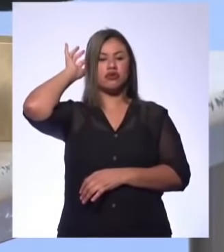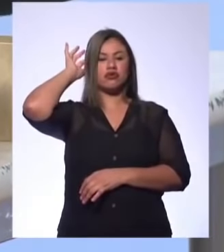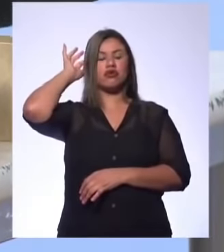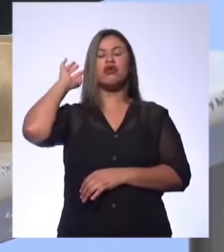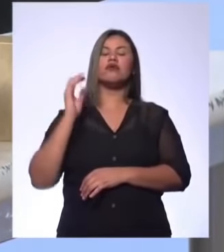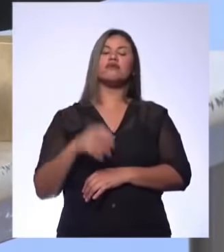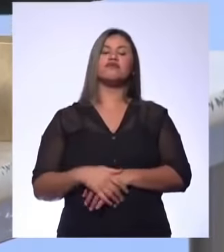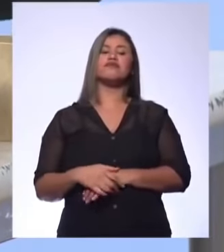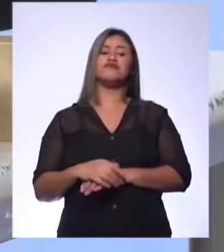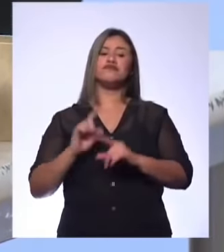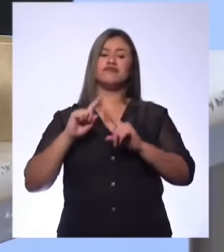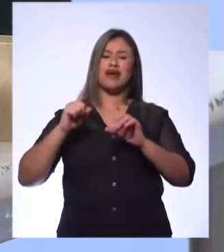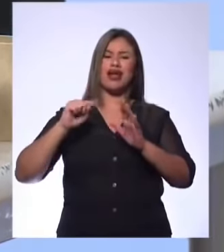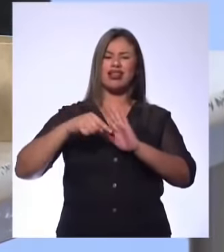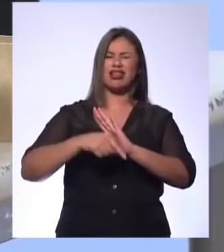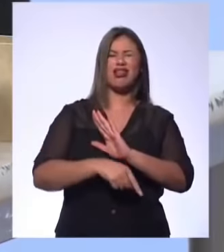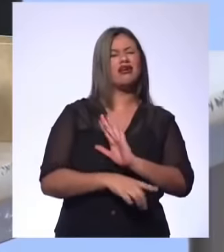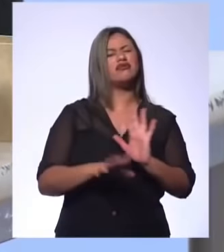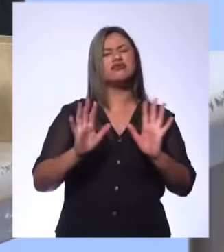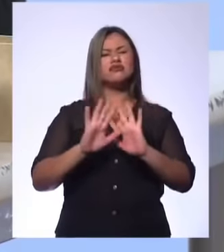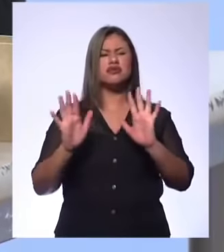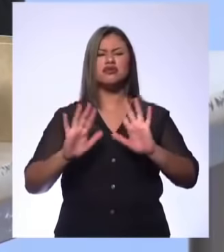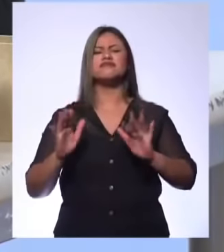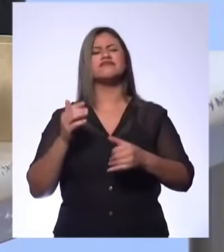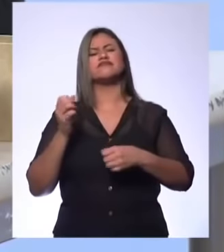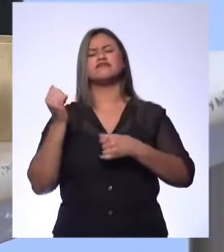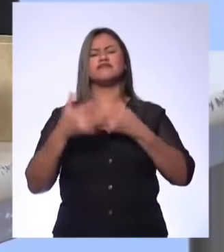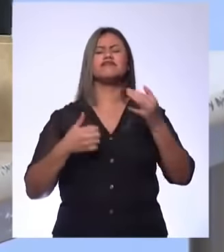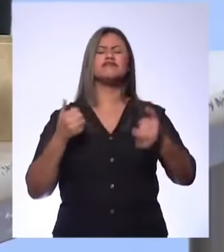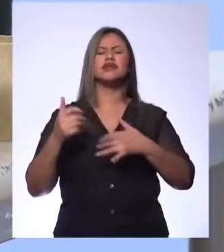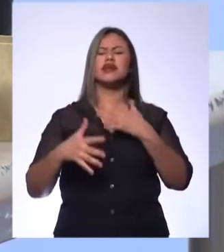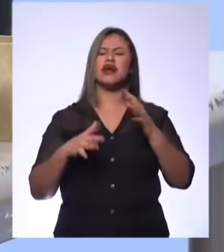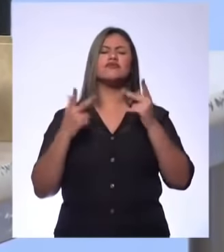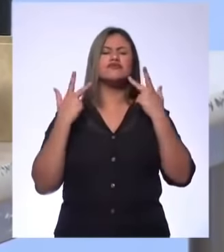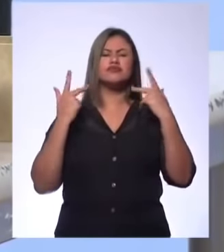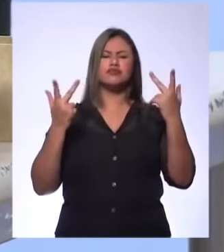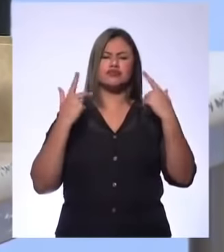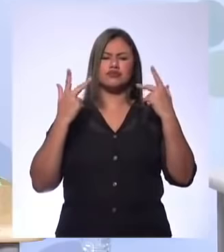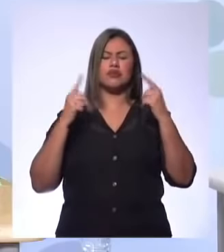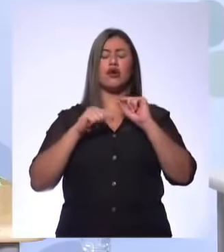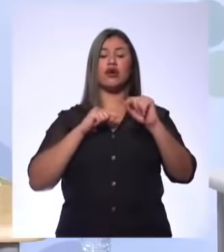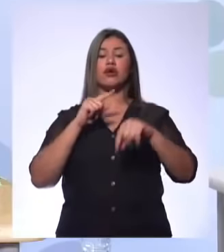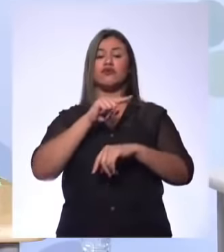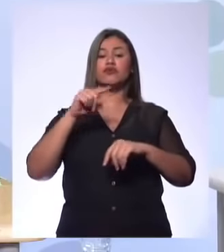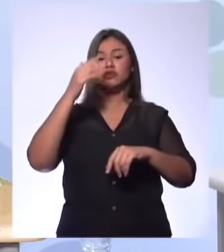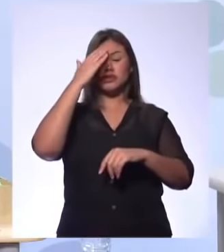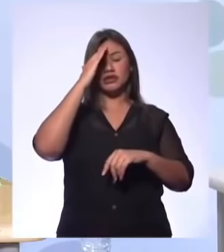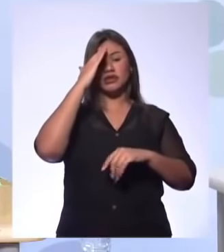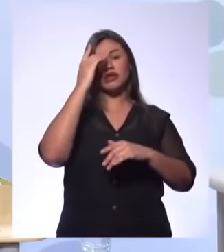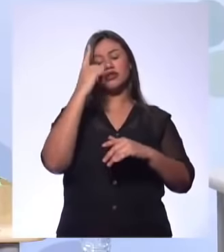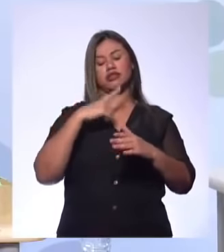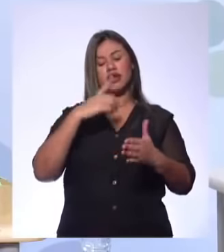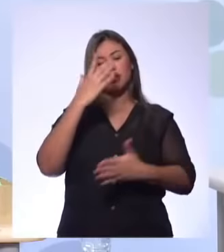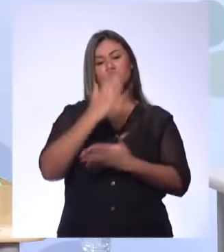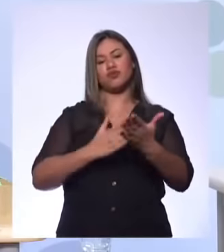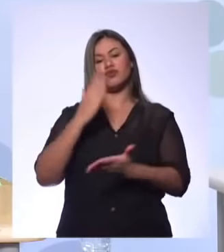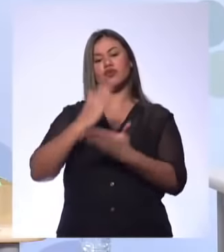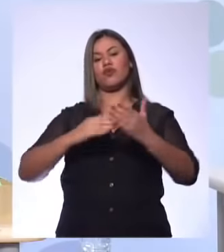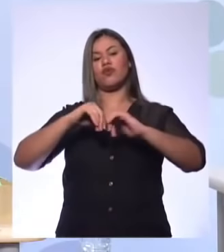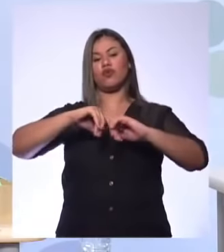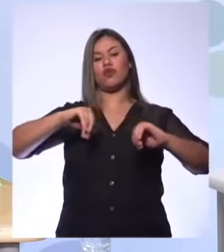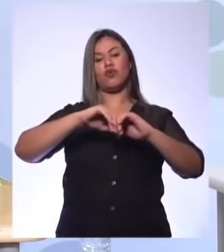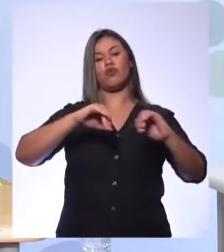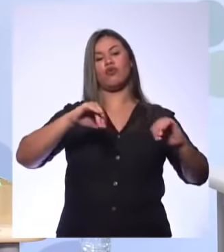feudos, mas eu não vou me aprofundar no feudalismo. Eu quero que agora vocês entendam que existiu uma divisão administrativa,